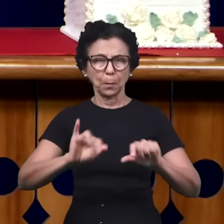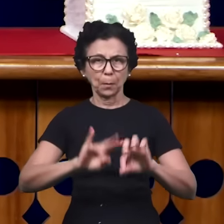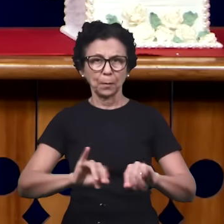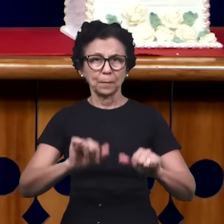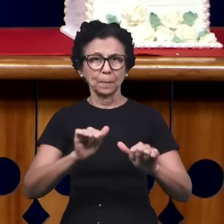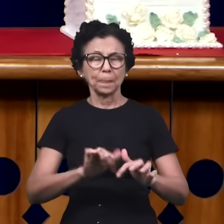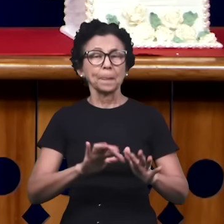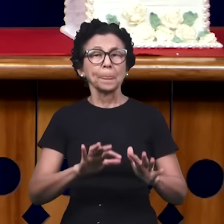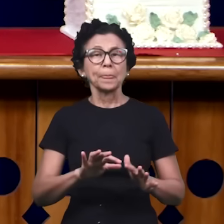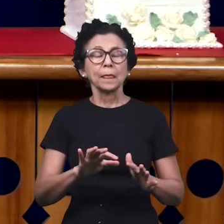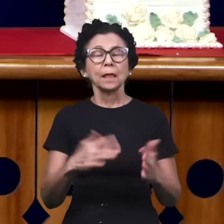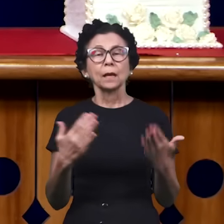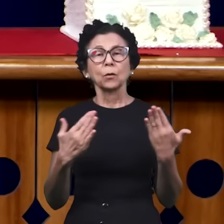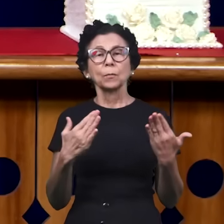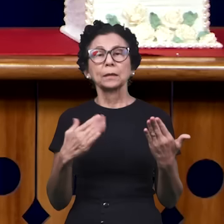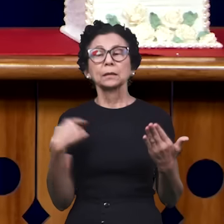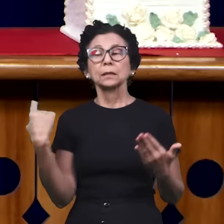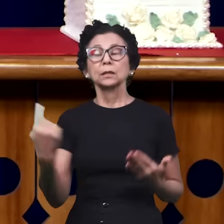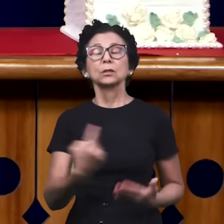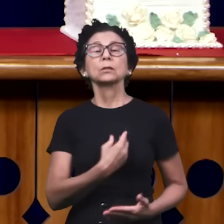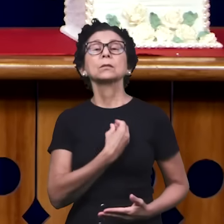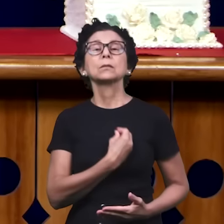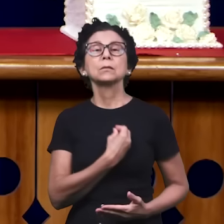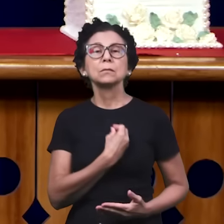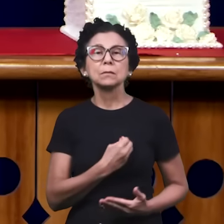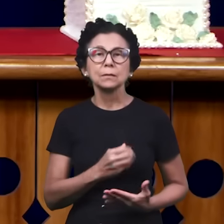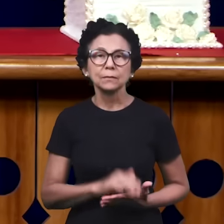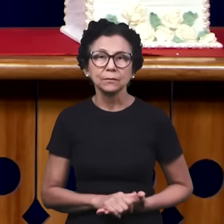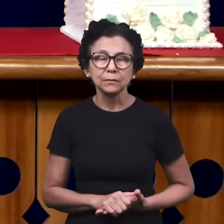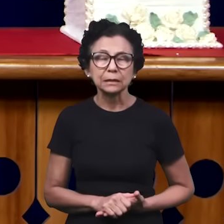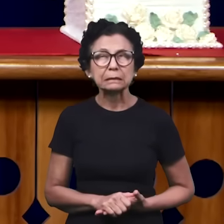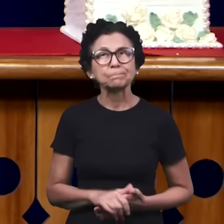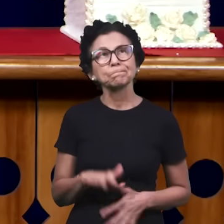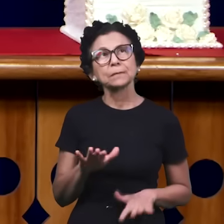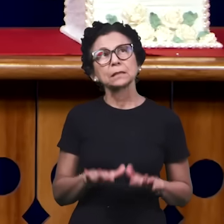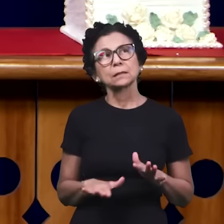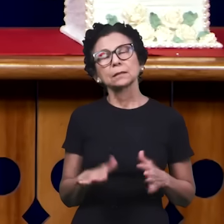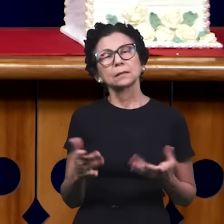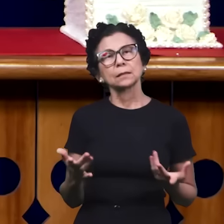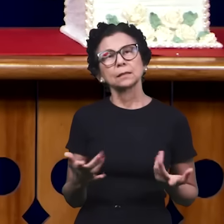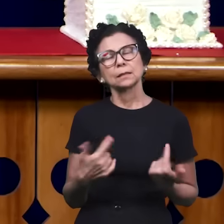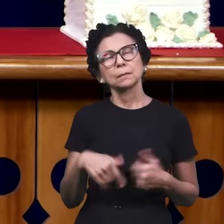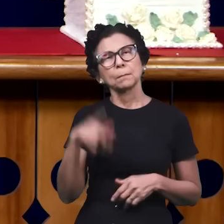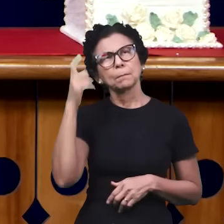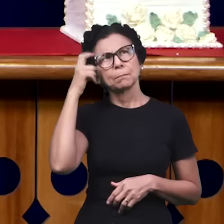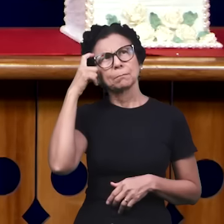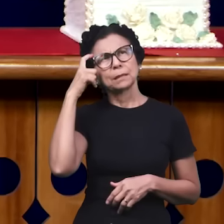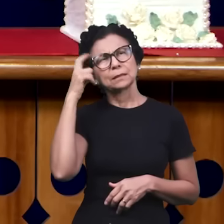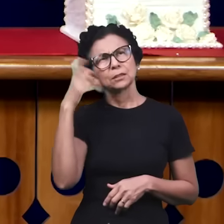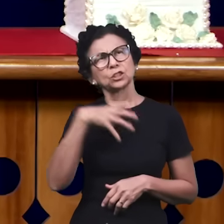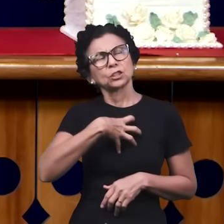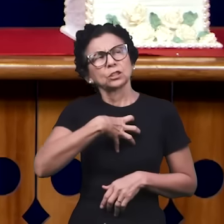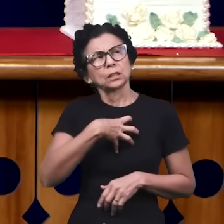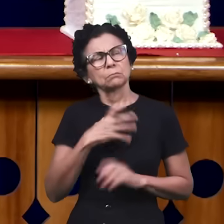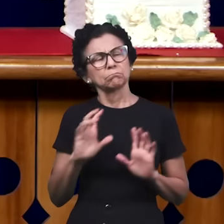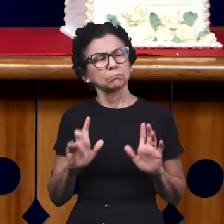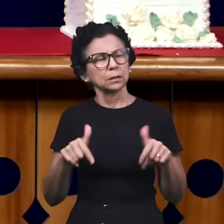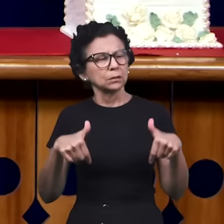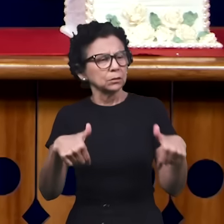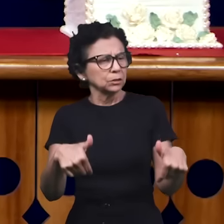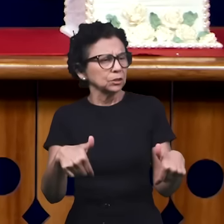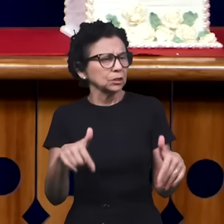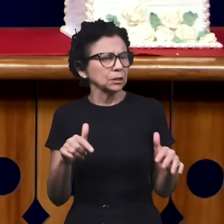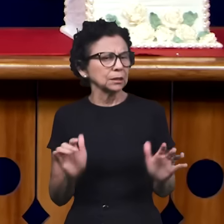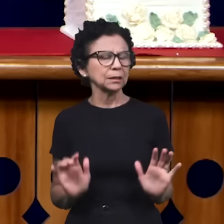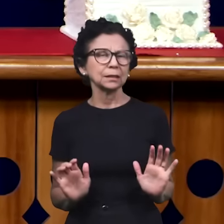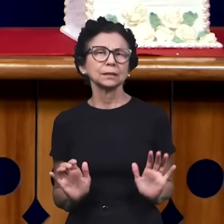que é a nossa rigidez, daquilo que é às vezes a nossa forma de pensar, a nossa forma de agir, o que faz